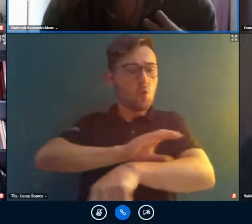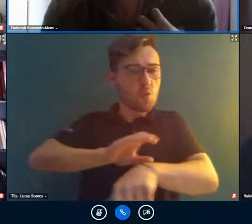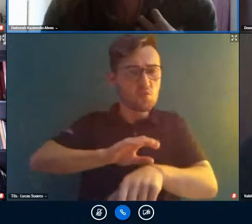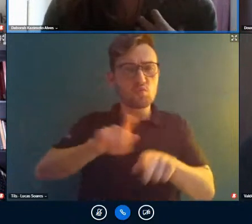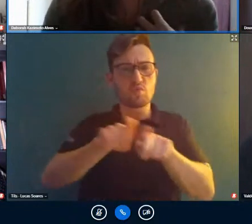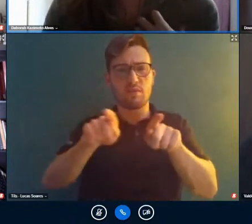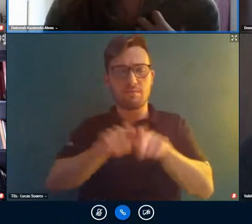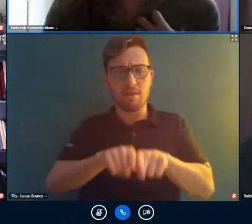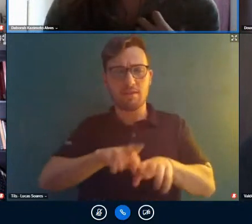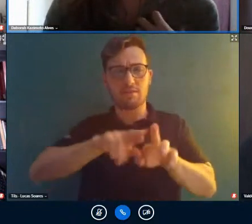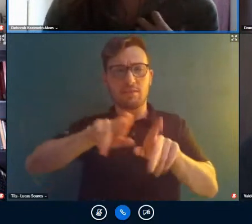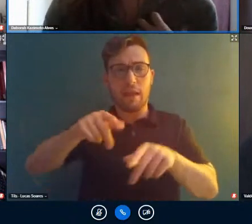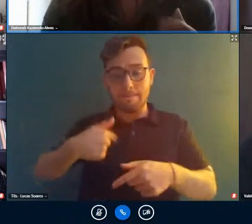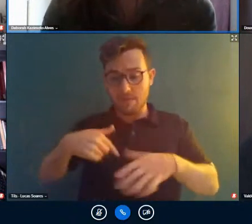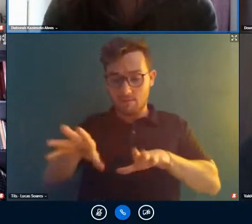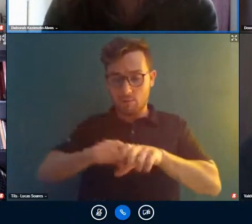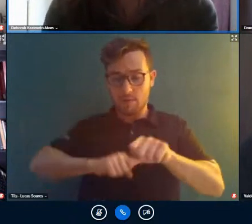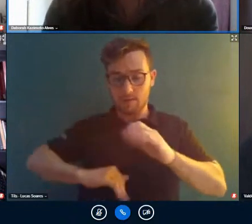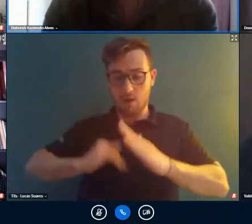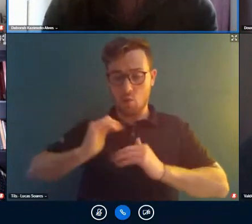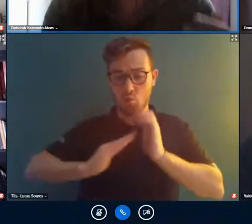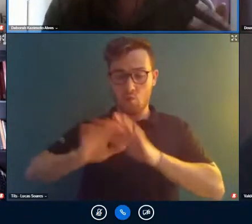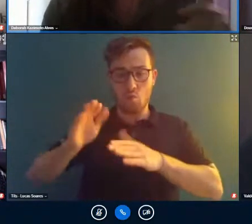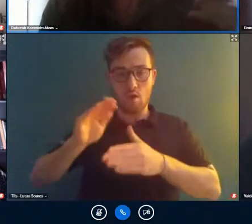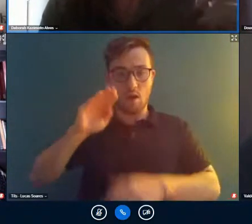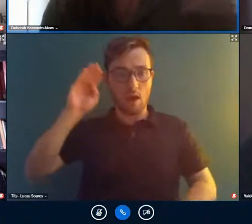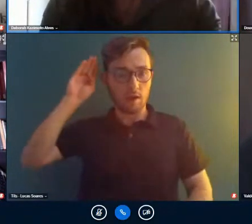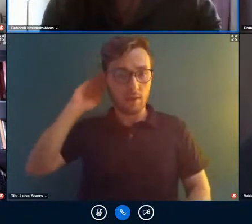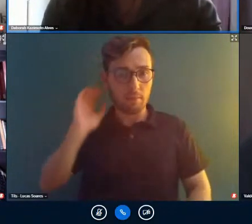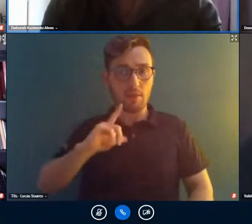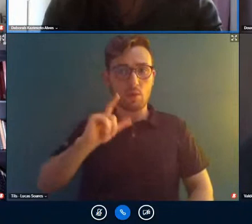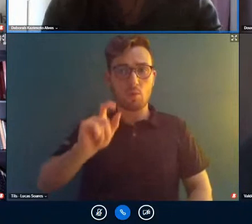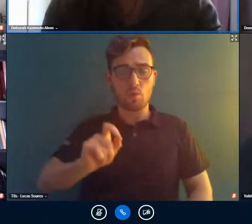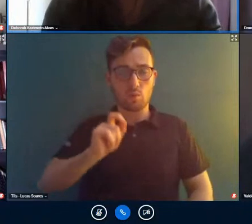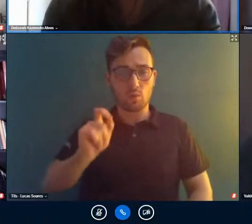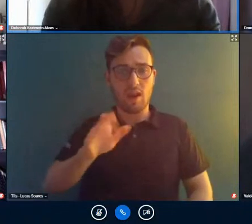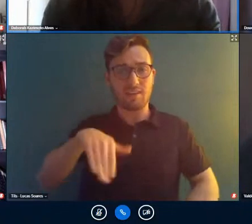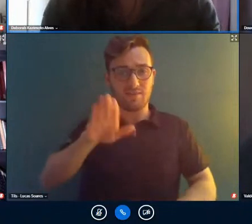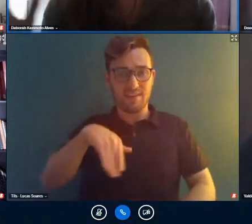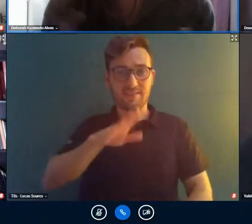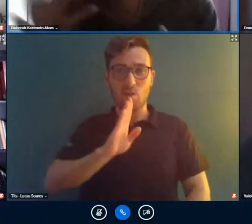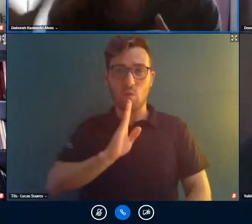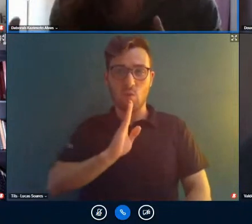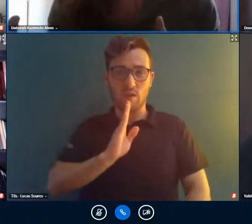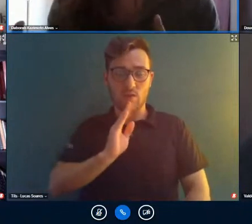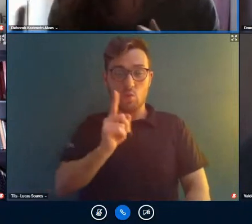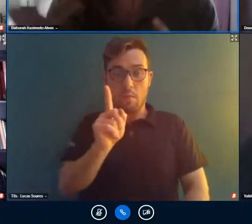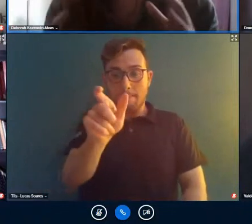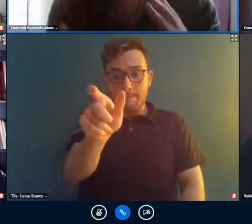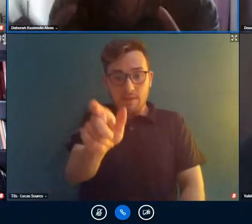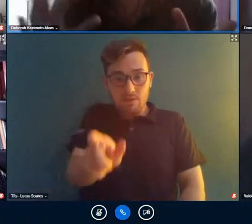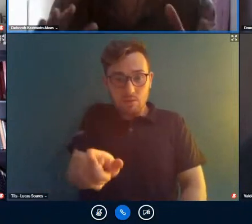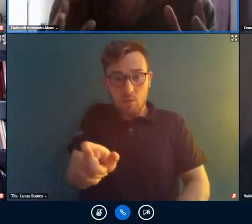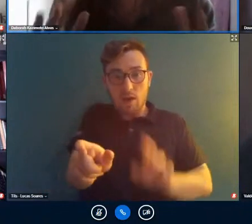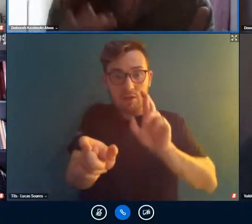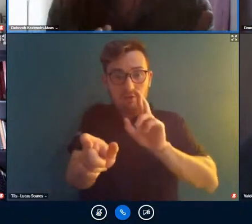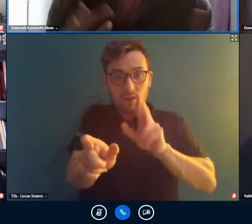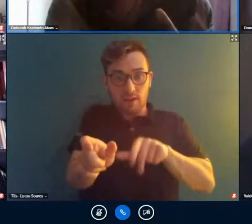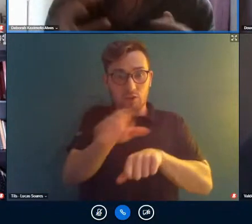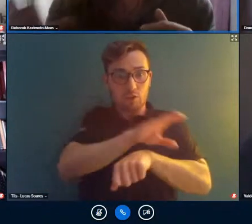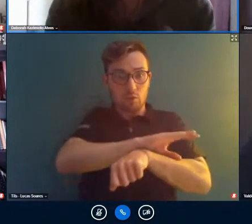até na minha própria formação acadêmica, porque às vezes eu conheço uma pessoa que ela é de outro curso e a